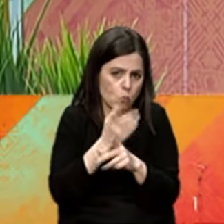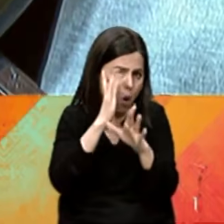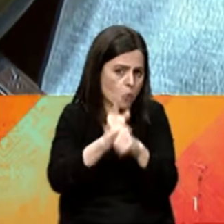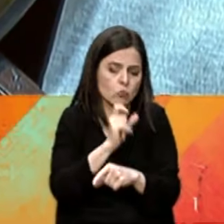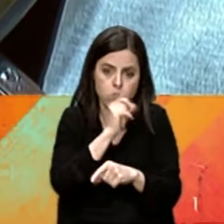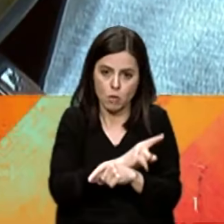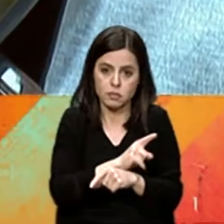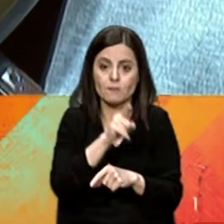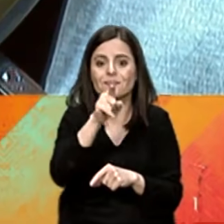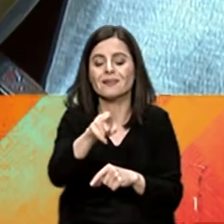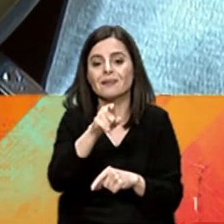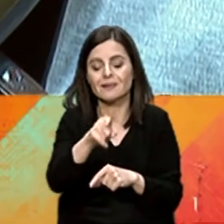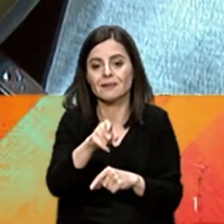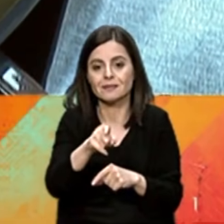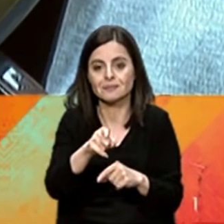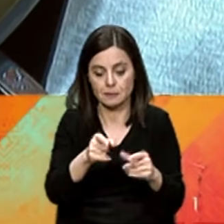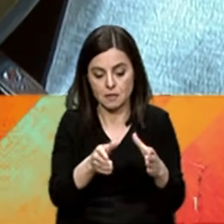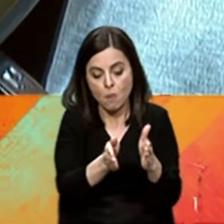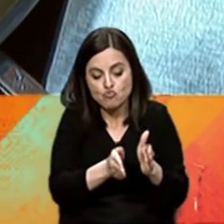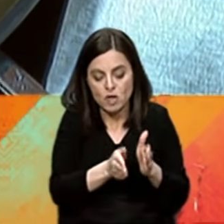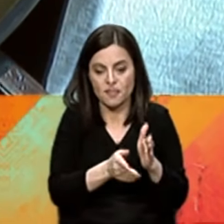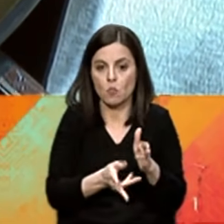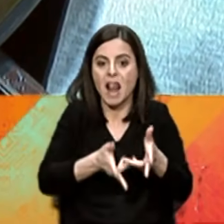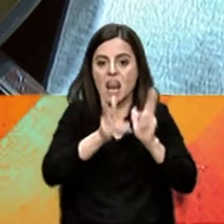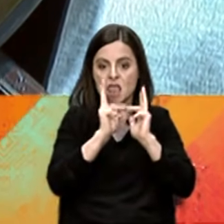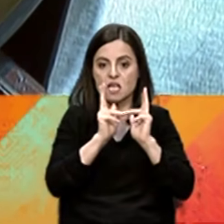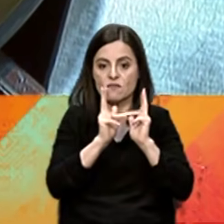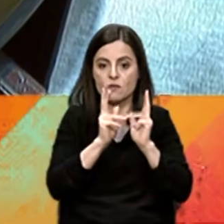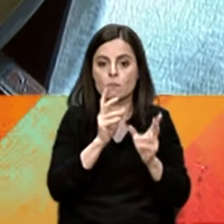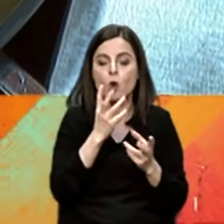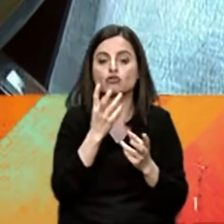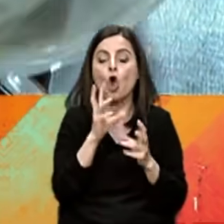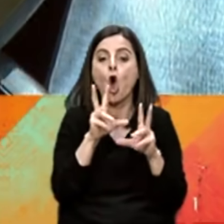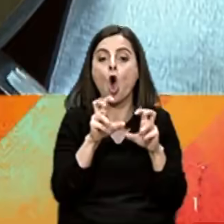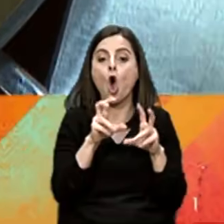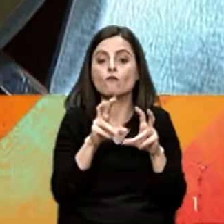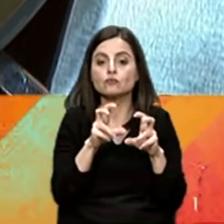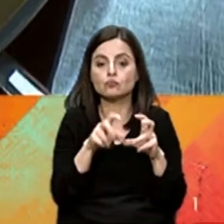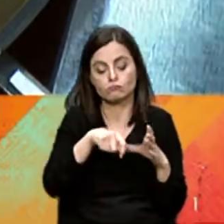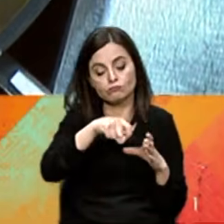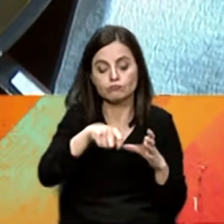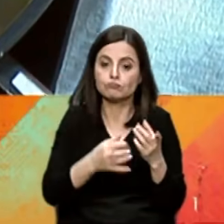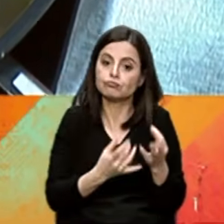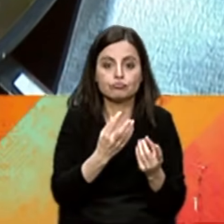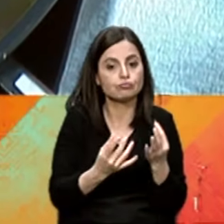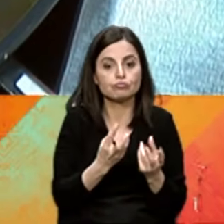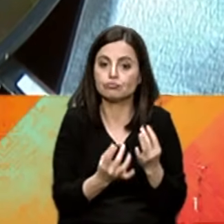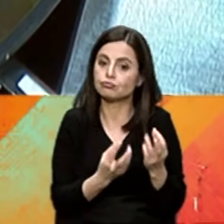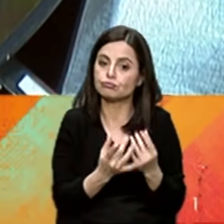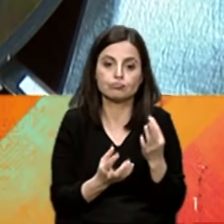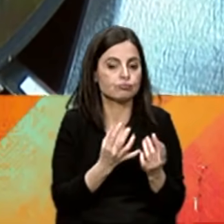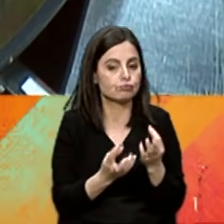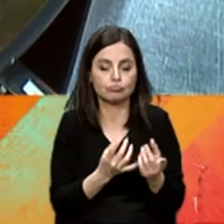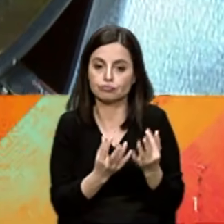fica livre para cozinhar os ovos, é isso? Sim, Sónia, agora vamos cozinhar aqui os ovos. Que eles vão cozinhar, de certeza absoluta, vai correr tudo